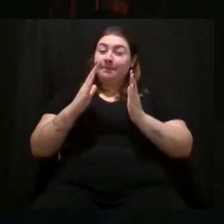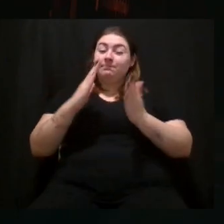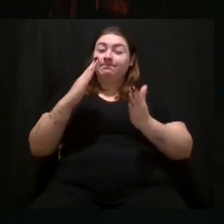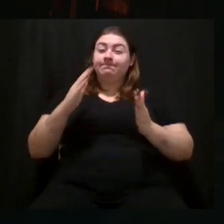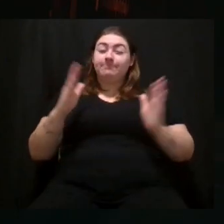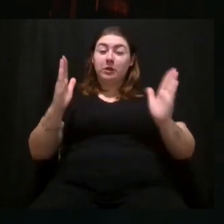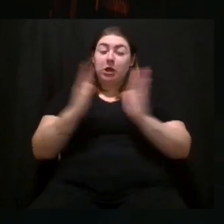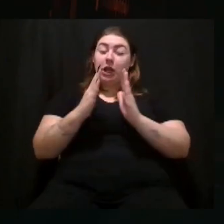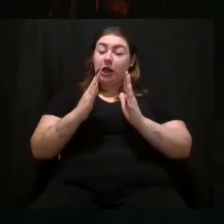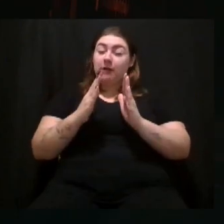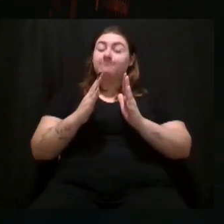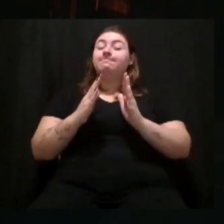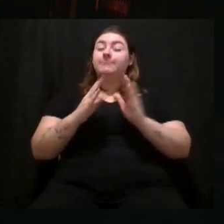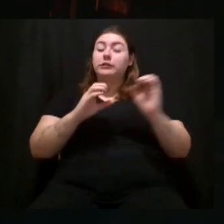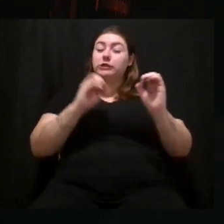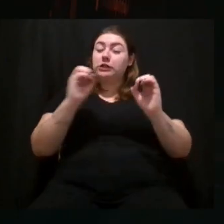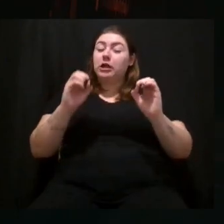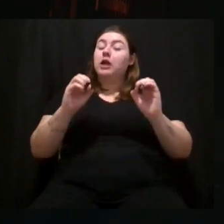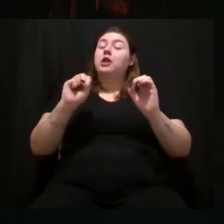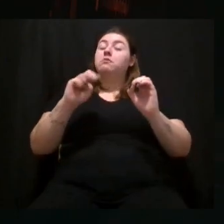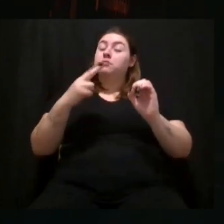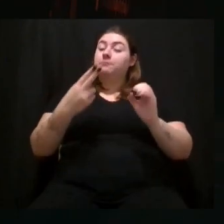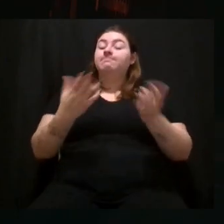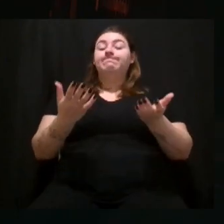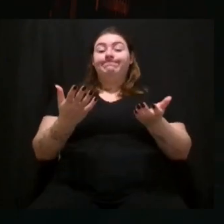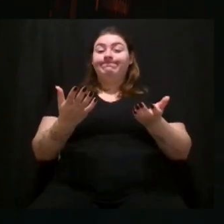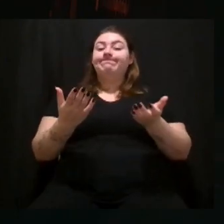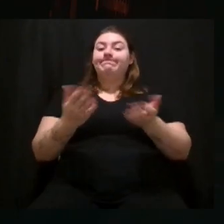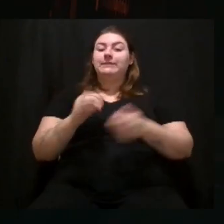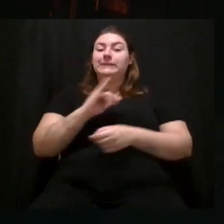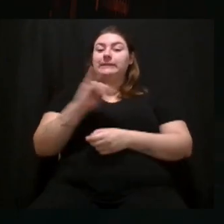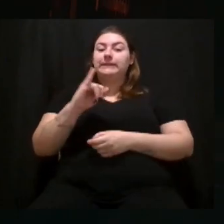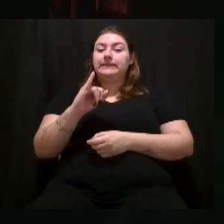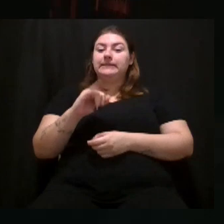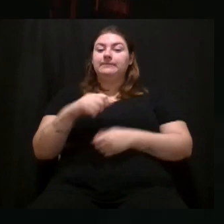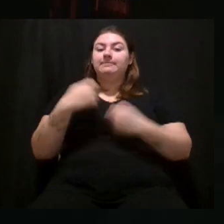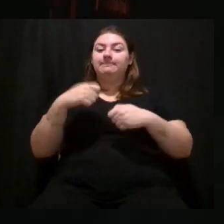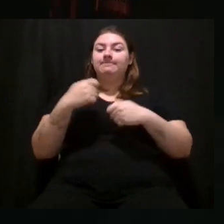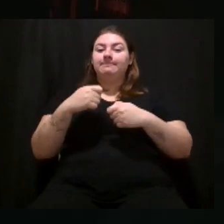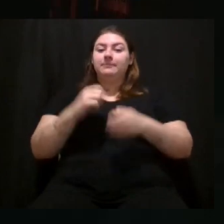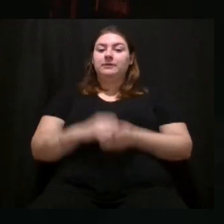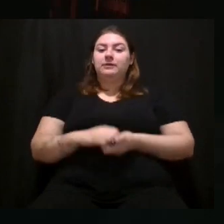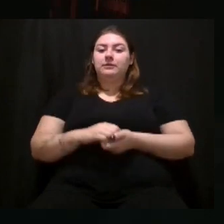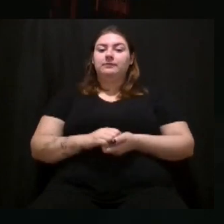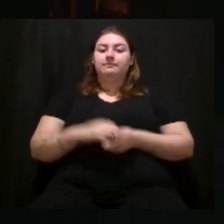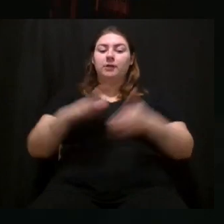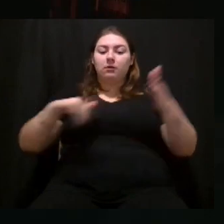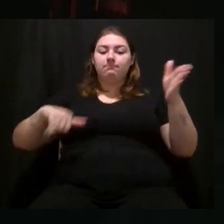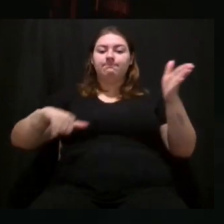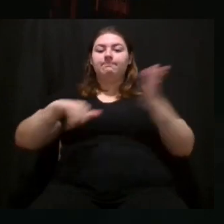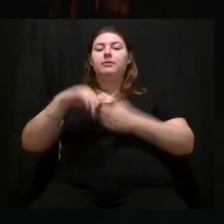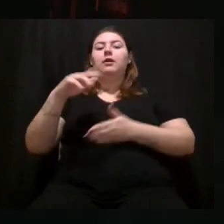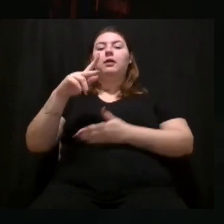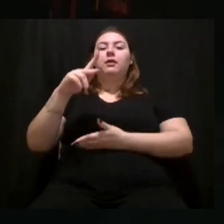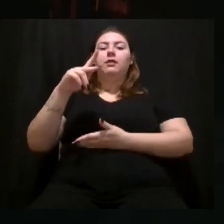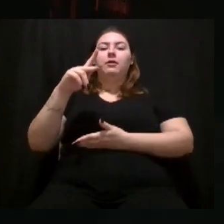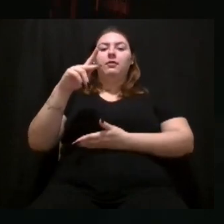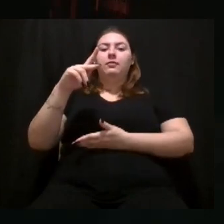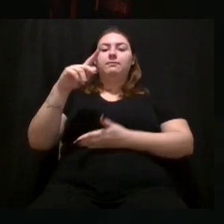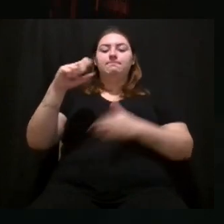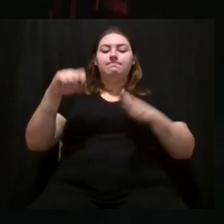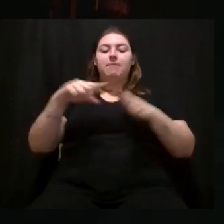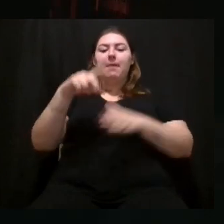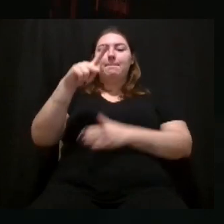leva a decisão para a prorrogação e, se necessário, cobrança de pênaltis. Vambora, Eu já